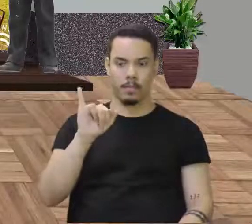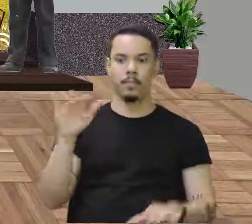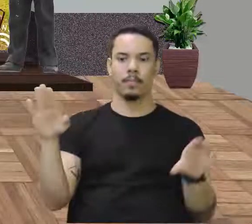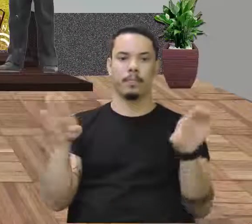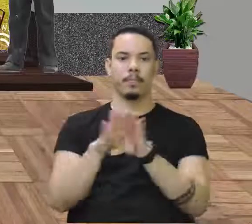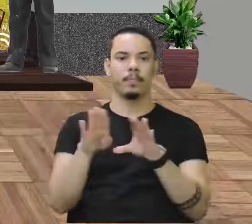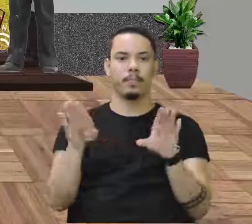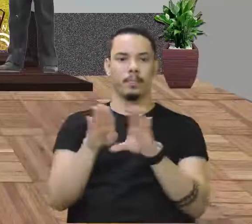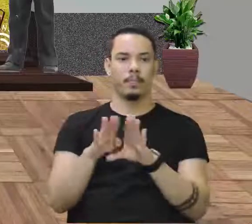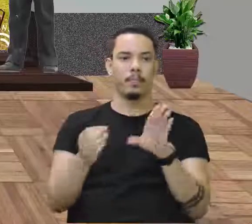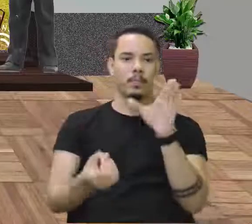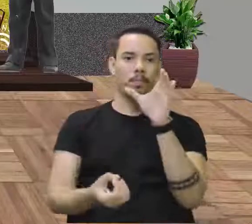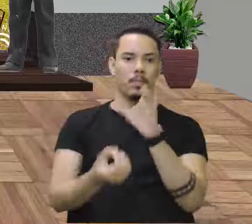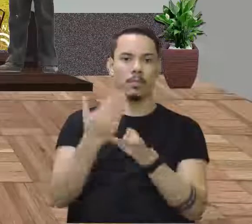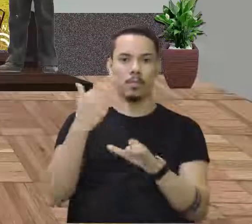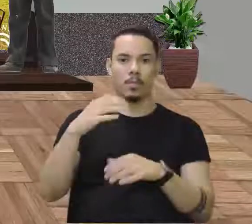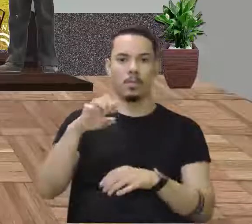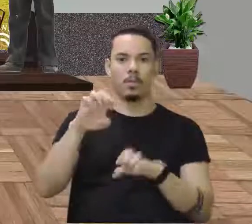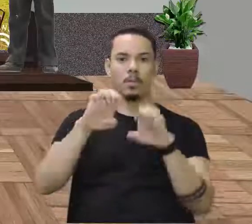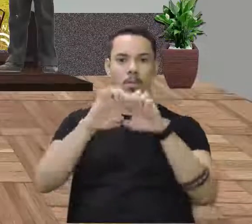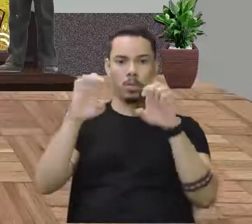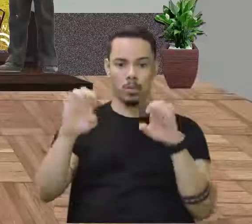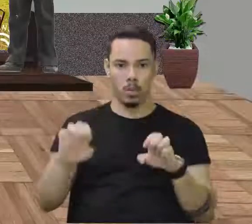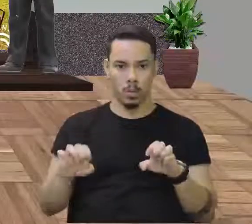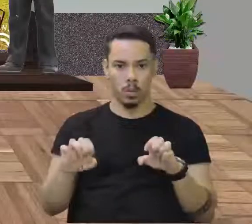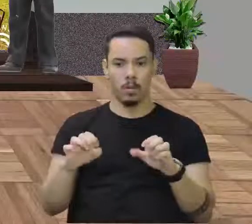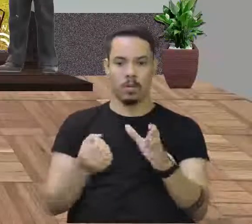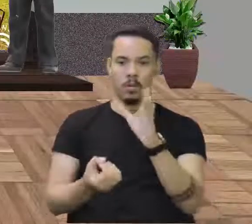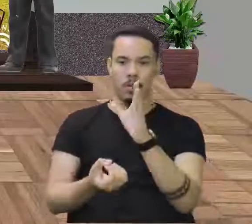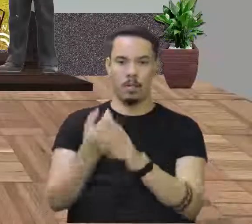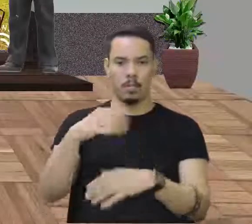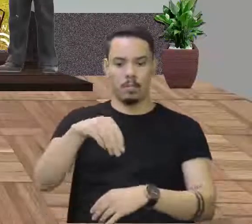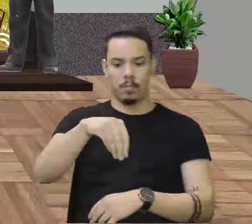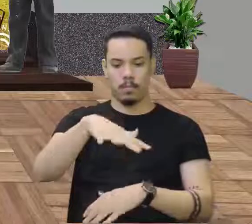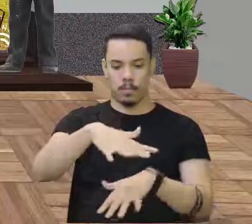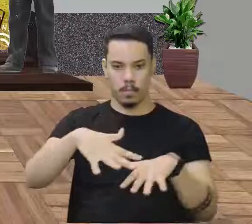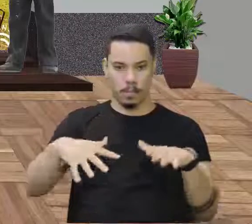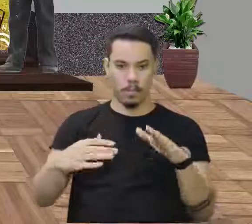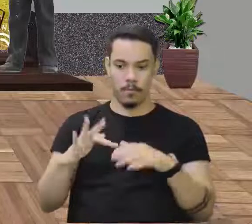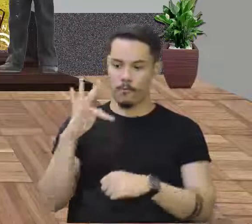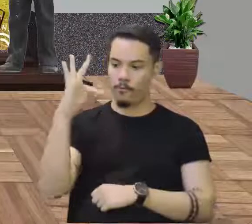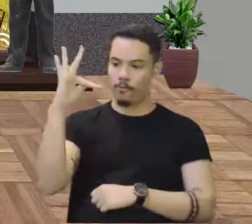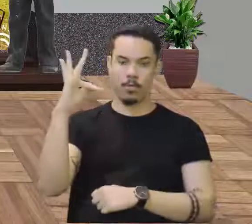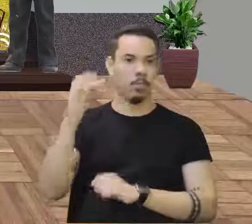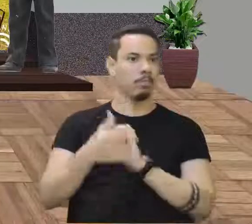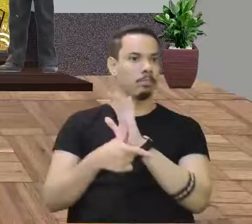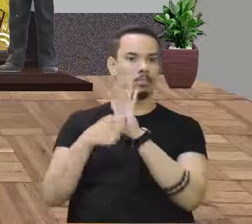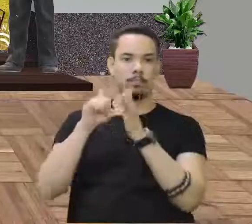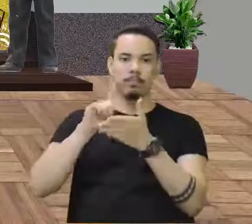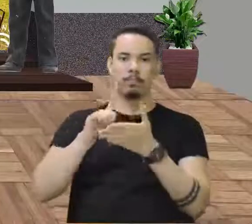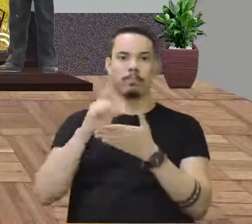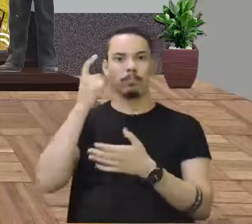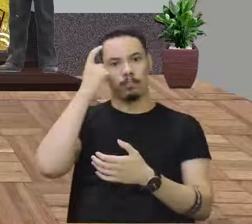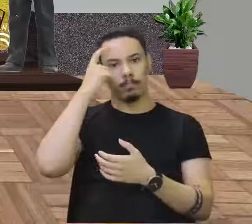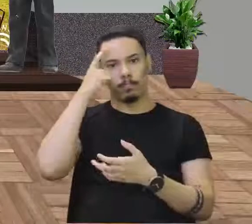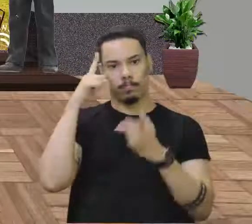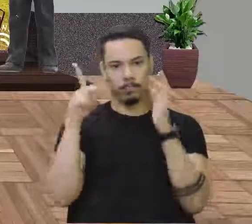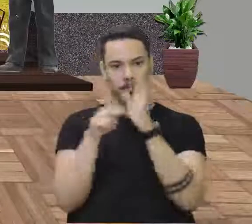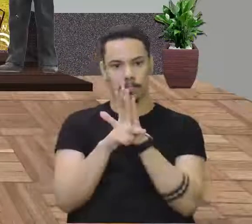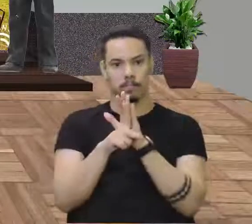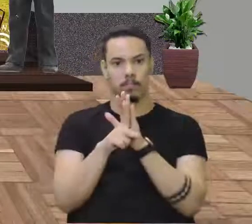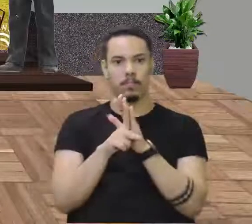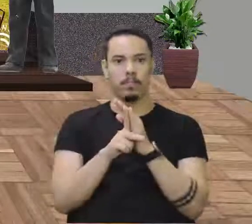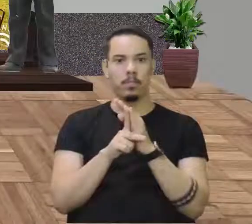que envolve a estrutura para ser criado um território federal, que até então seria território